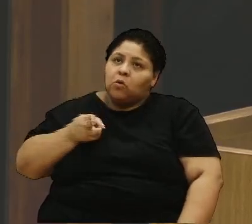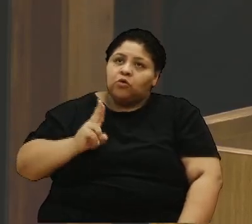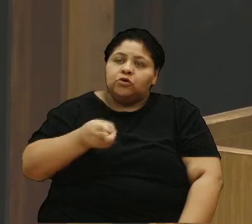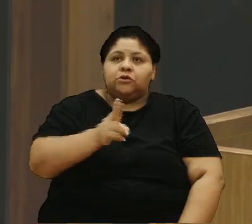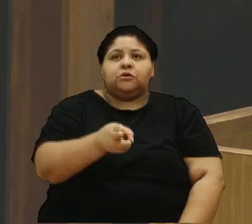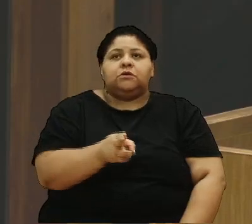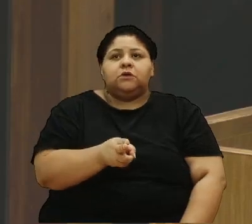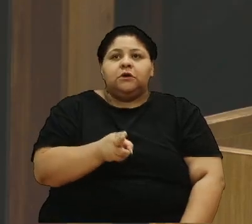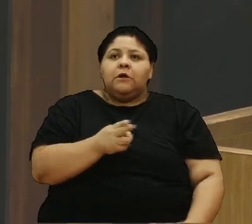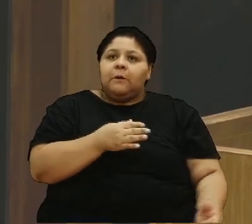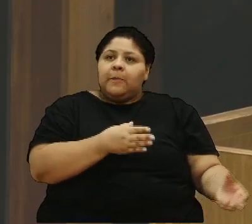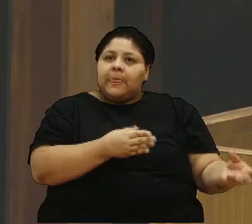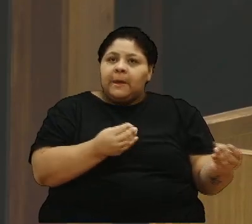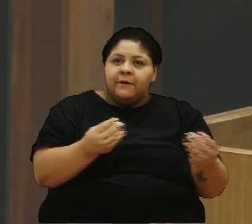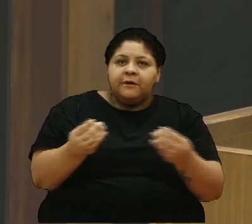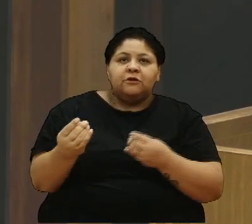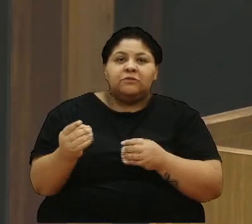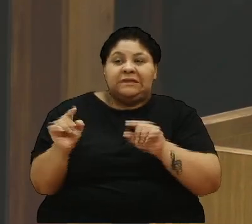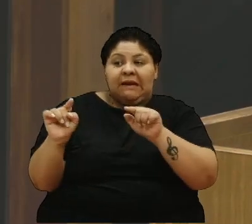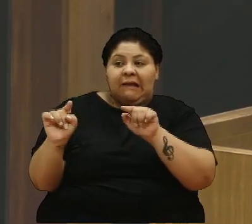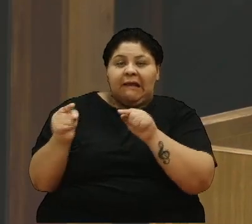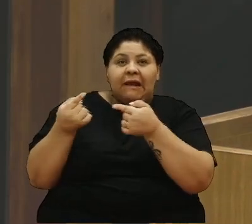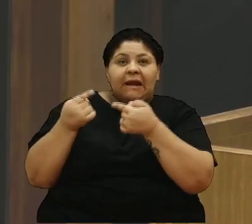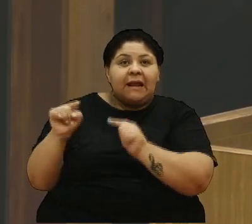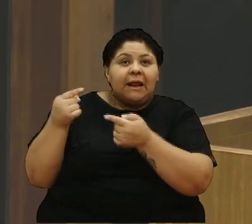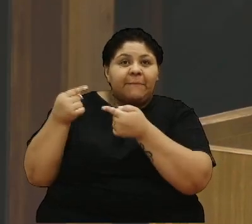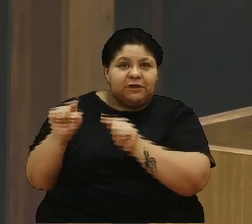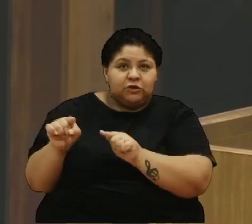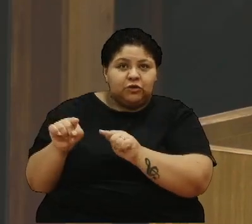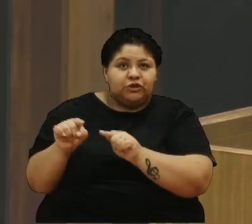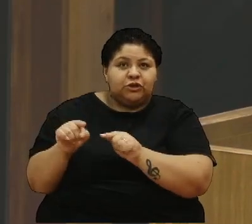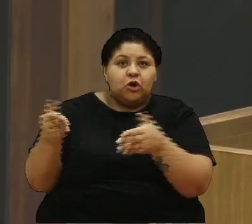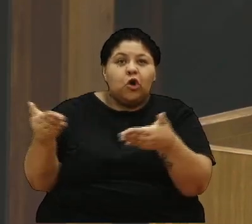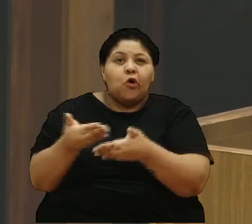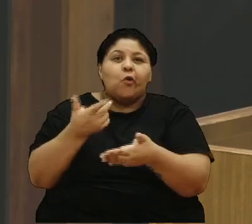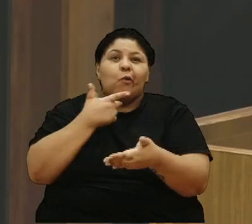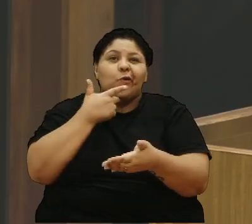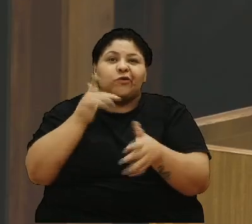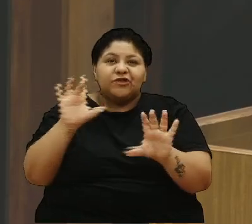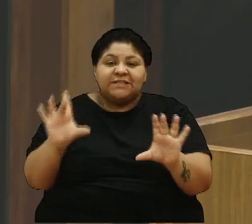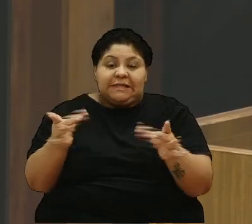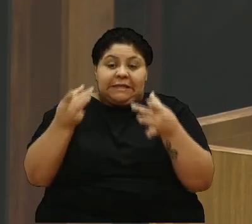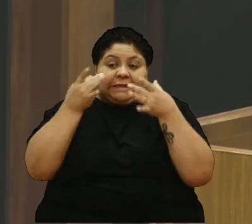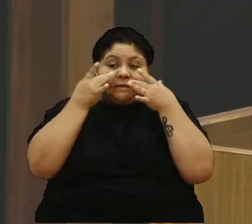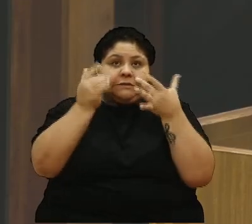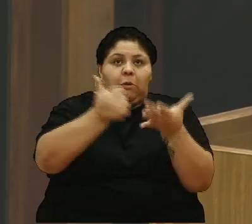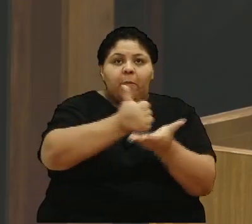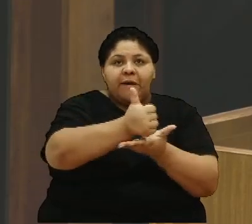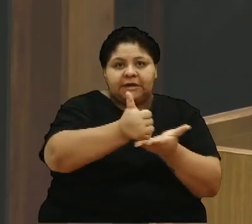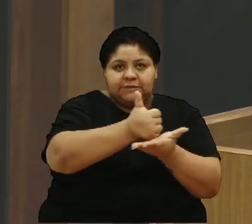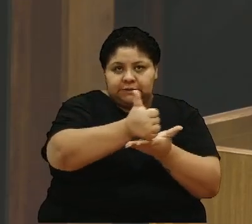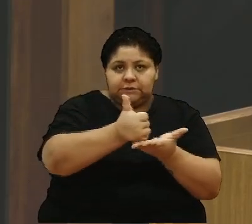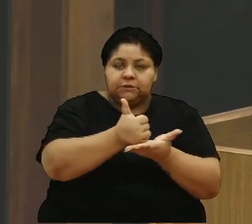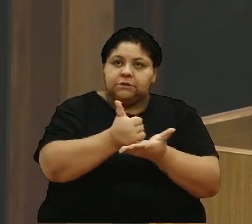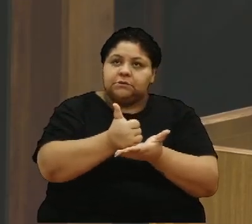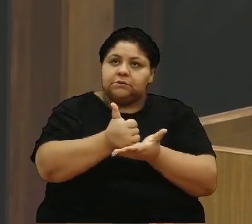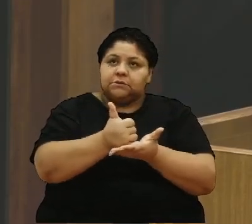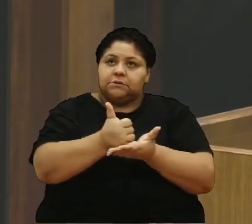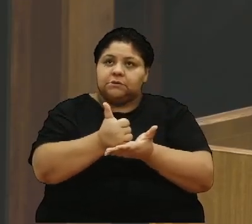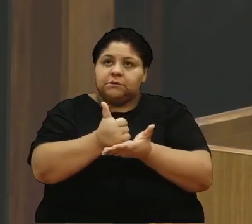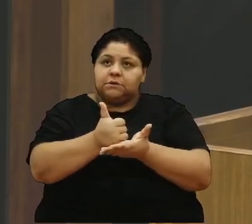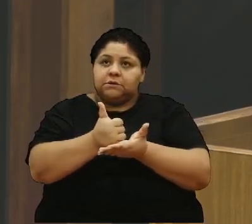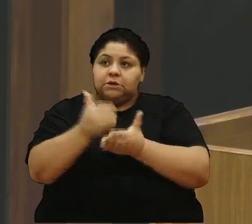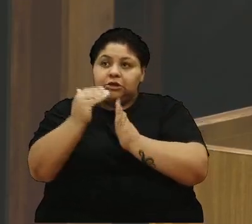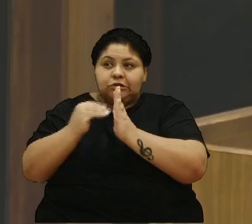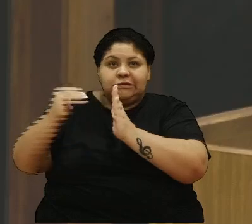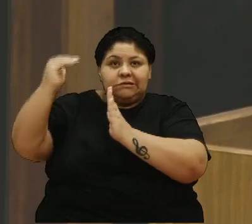com muitas reclamações. E eu quero falar da atenção básica e da alta